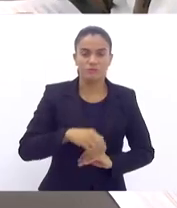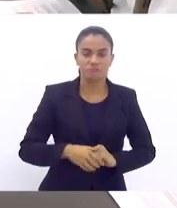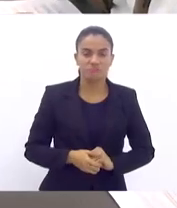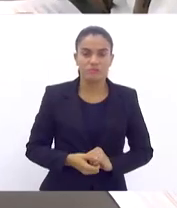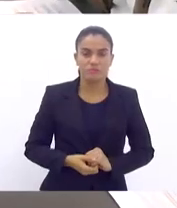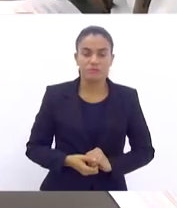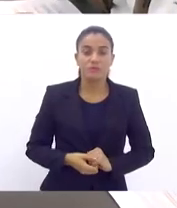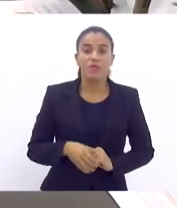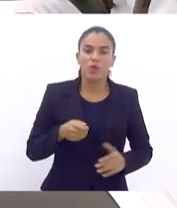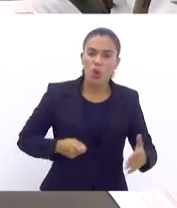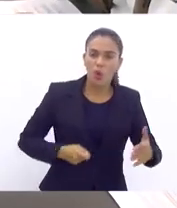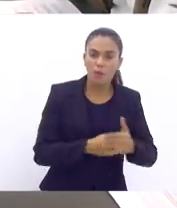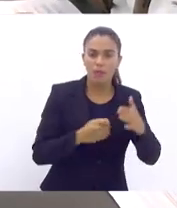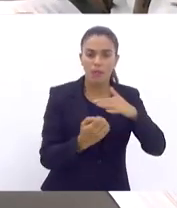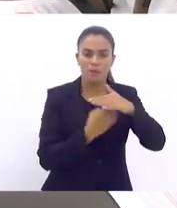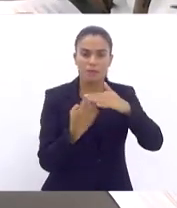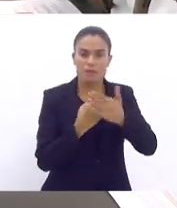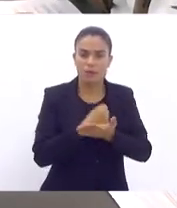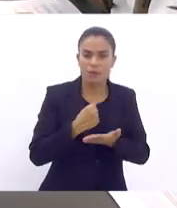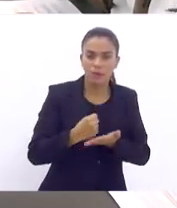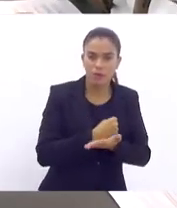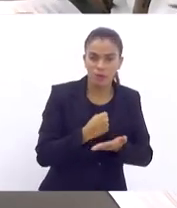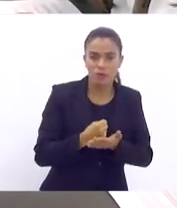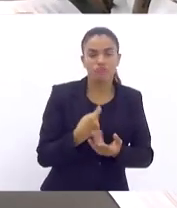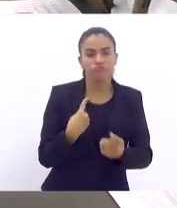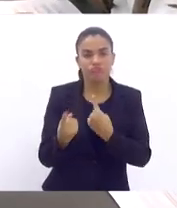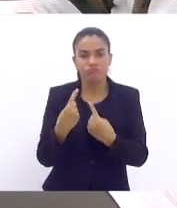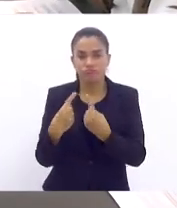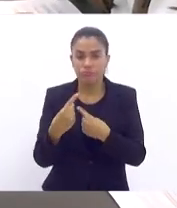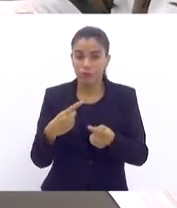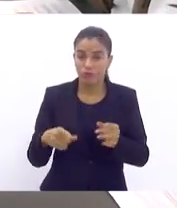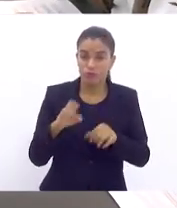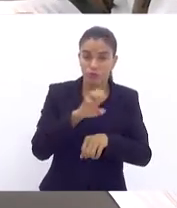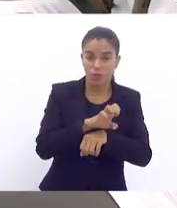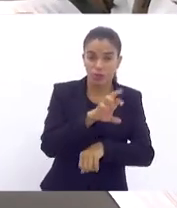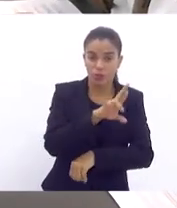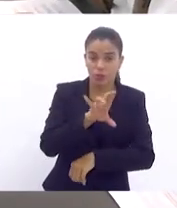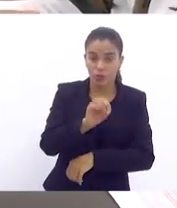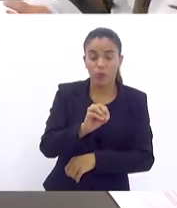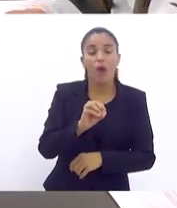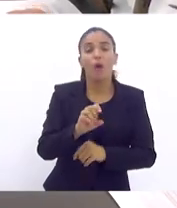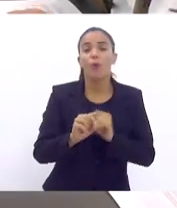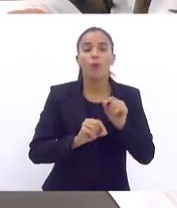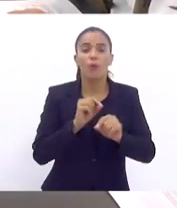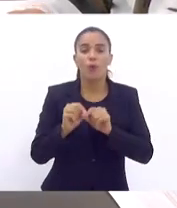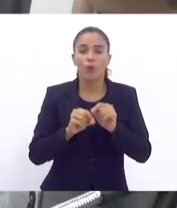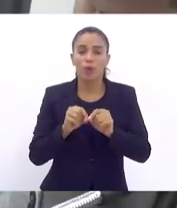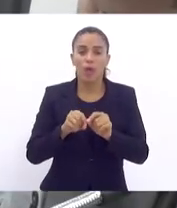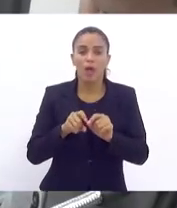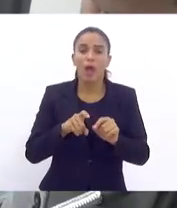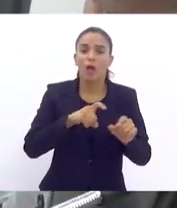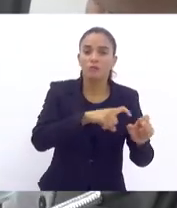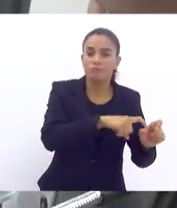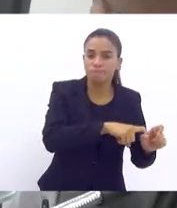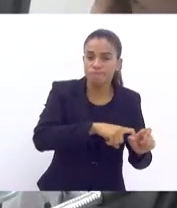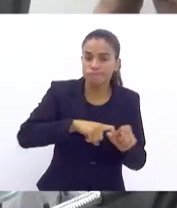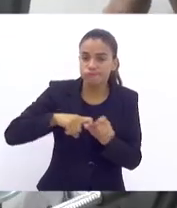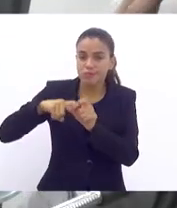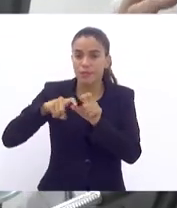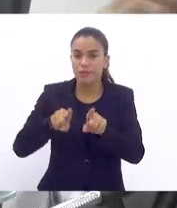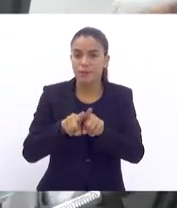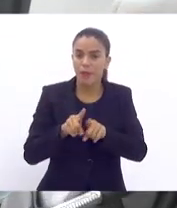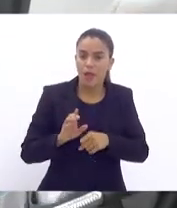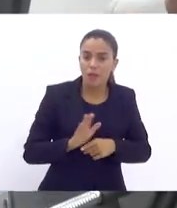que obriga as empresas concessionárias de rodovias em atividades no estado do Rio de Janeiro a realizar Resgate e assistência